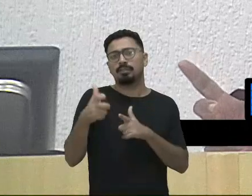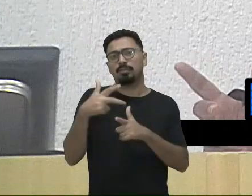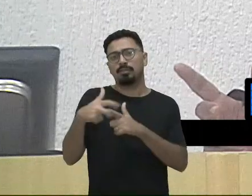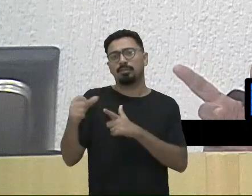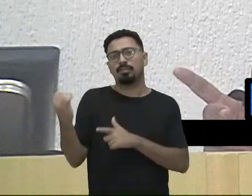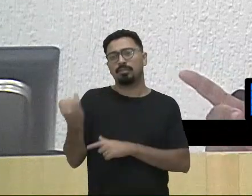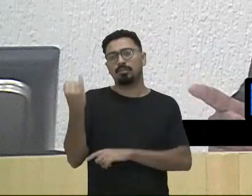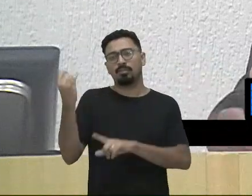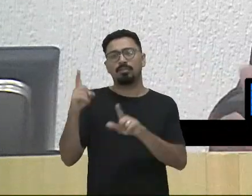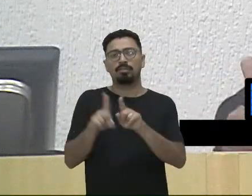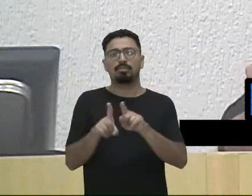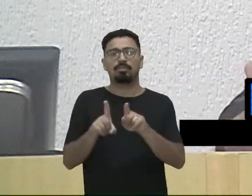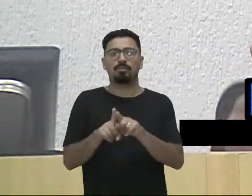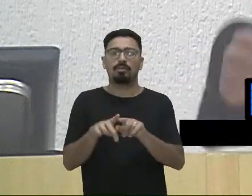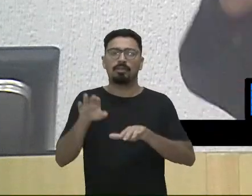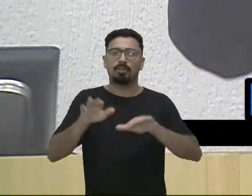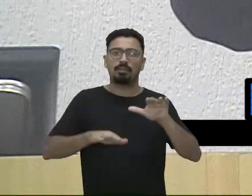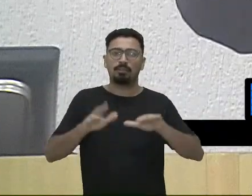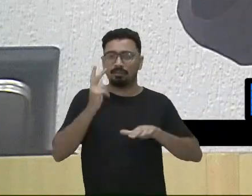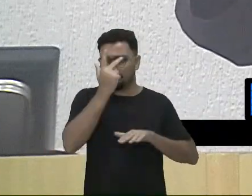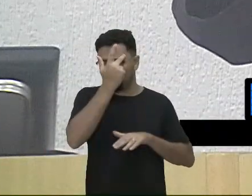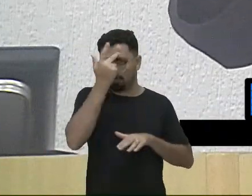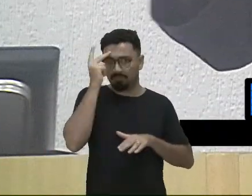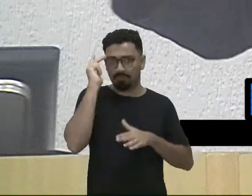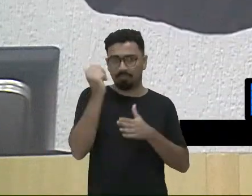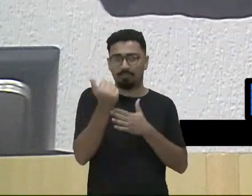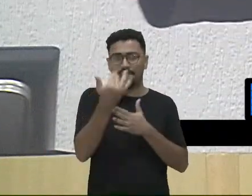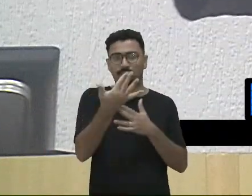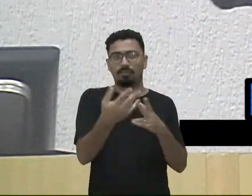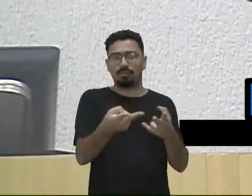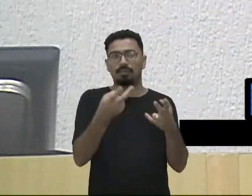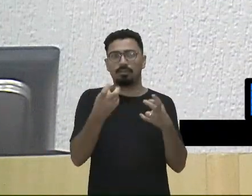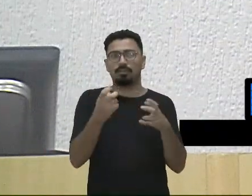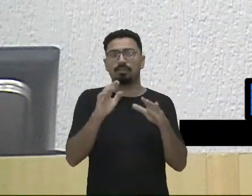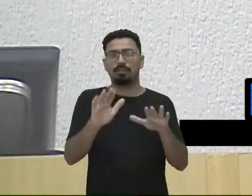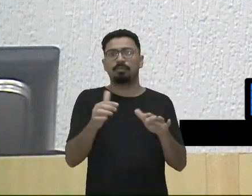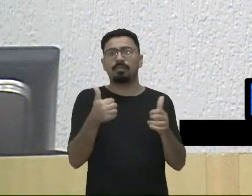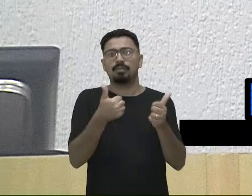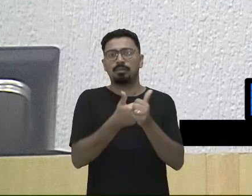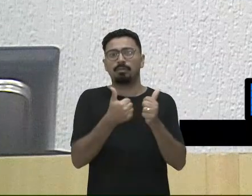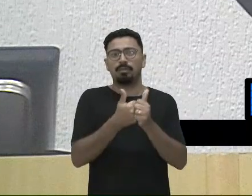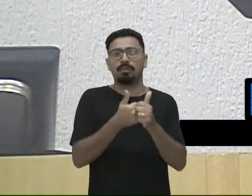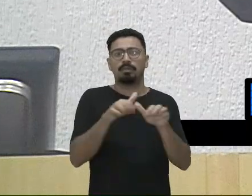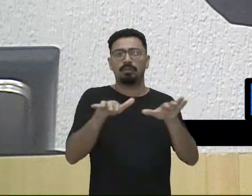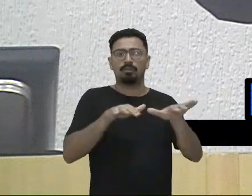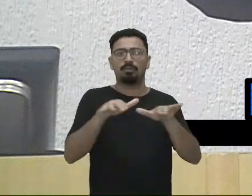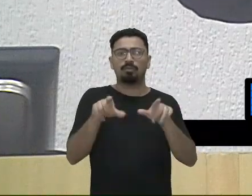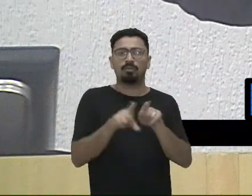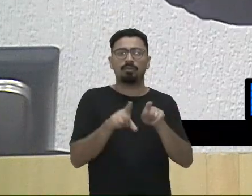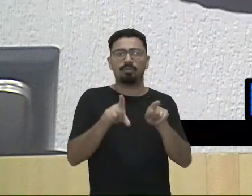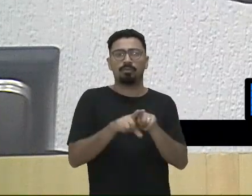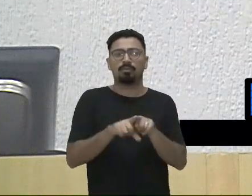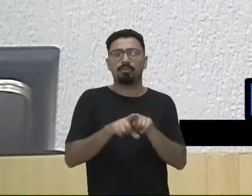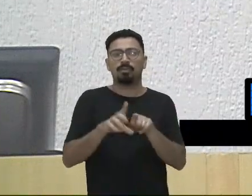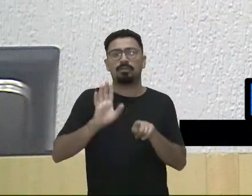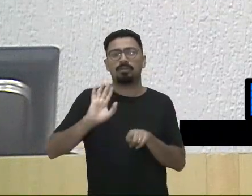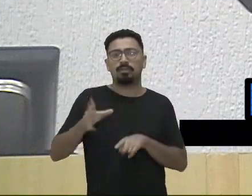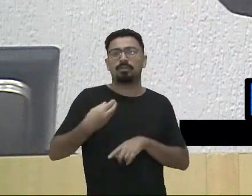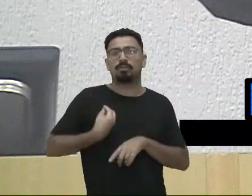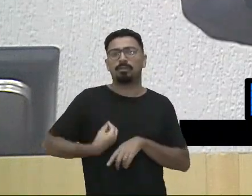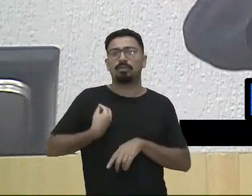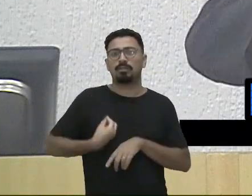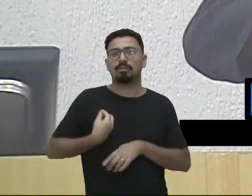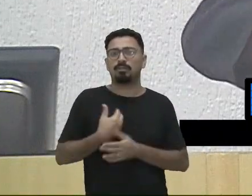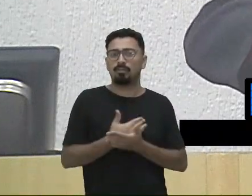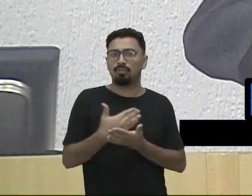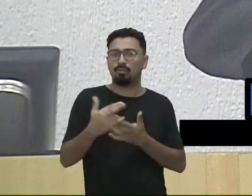gigantescas. Talvez quem esteja fora não perceba tanto, quem está aqui mais próximo do movimento, que muitos rostinhos que estão aqui estão com a gente desde a